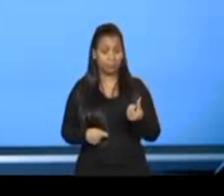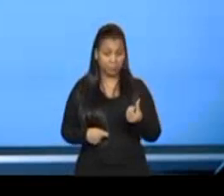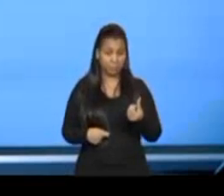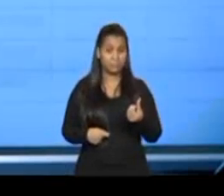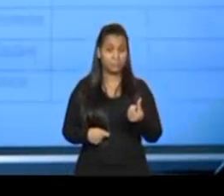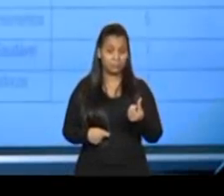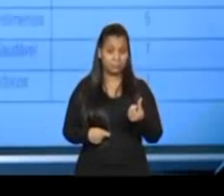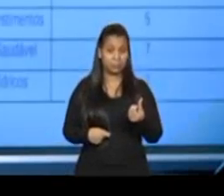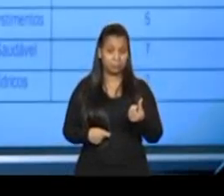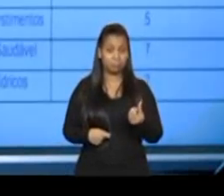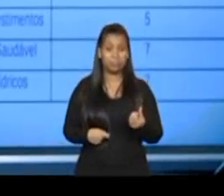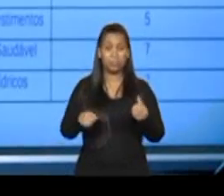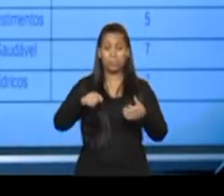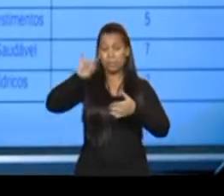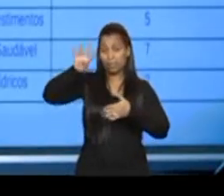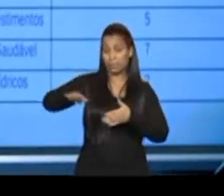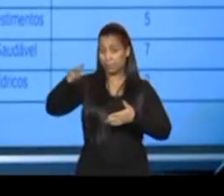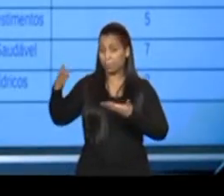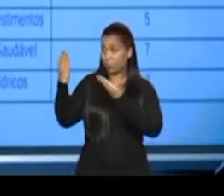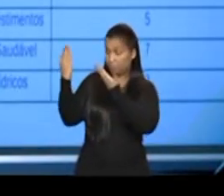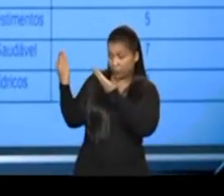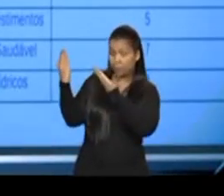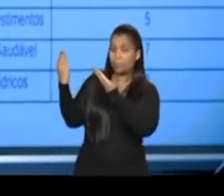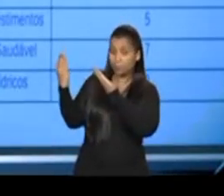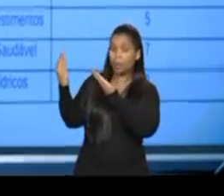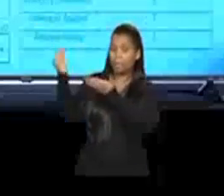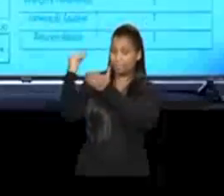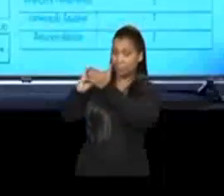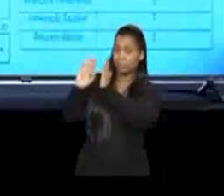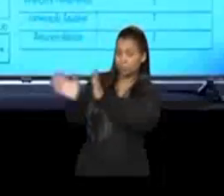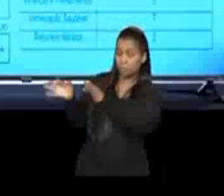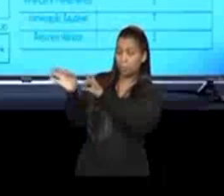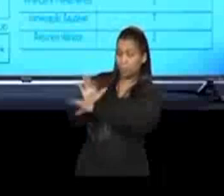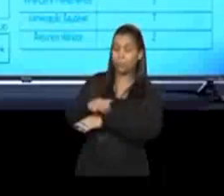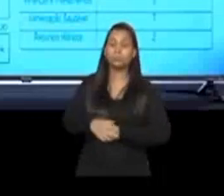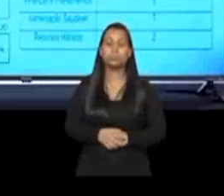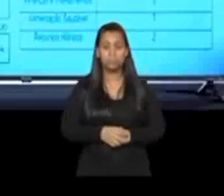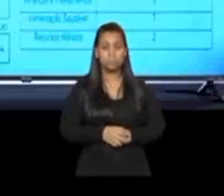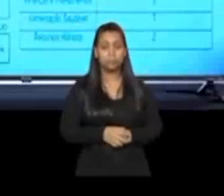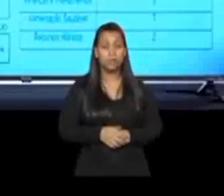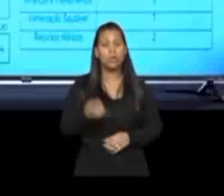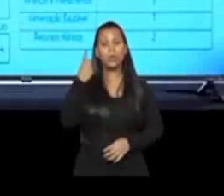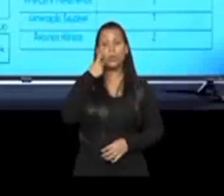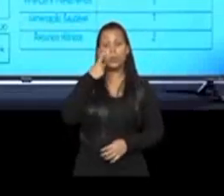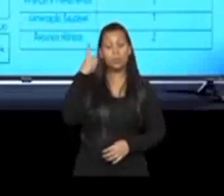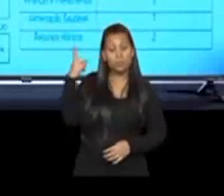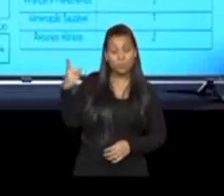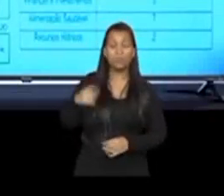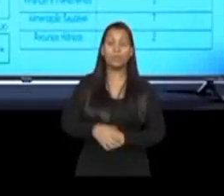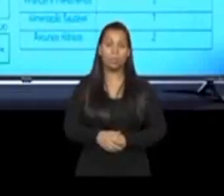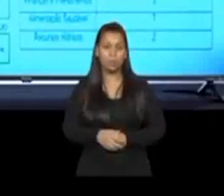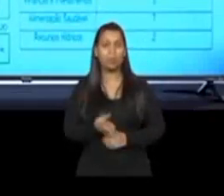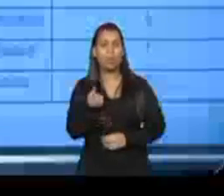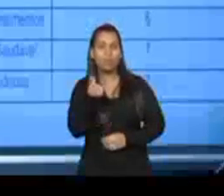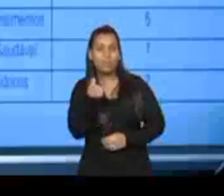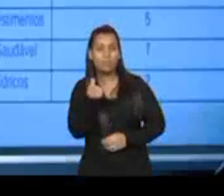6. E na tabela ao lado, esses valores já estão aparecendo. Aqui, como podemos observar, finanças e